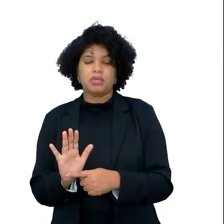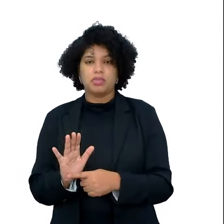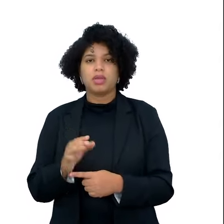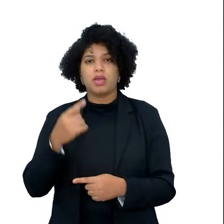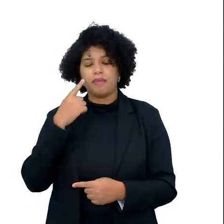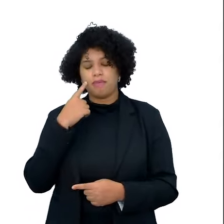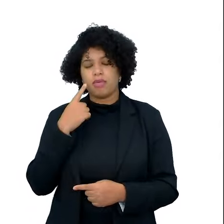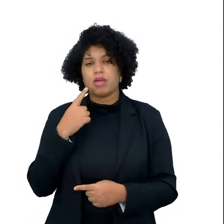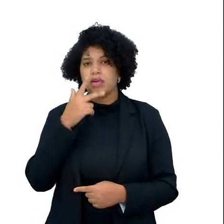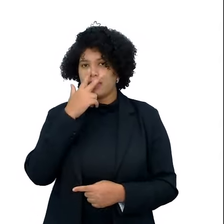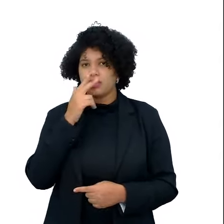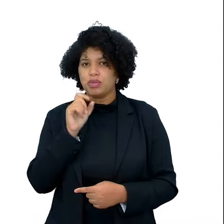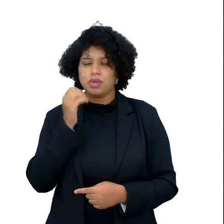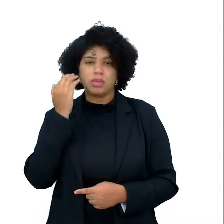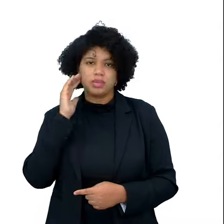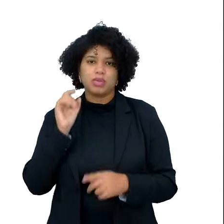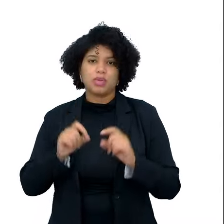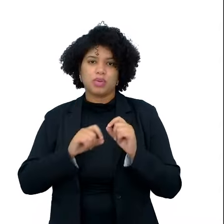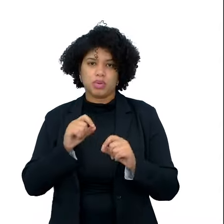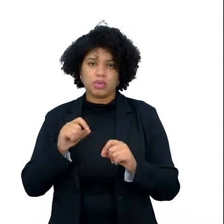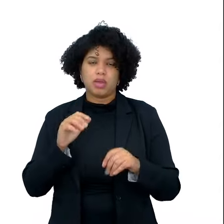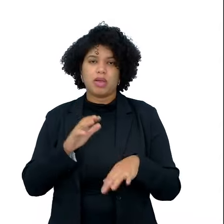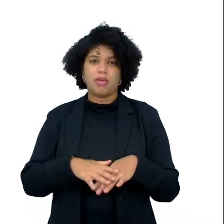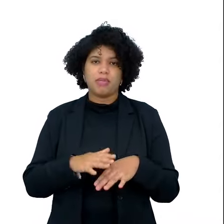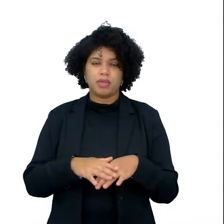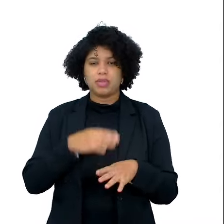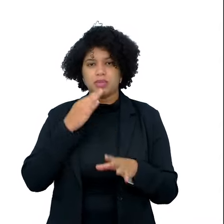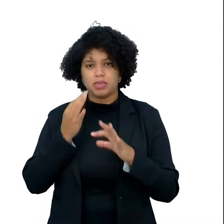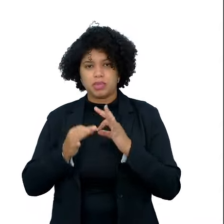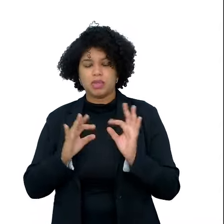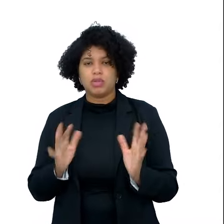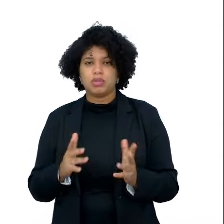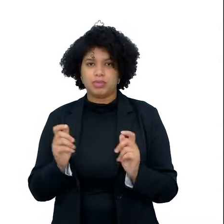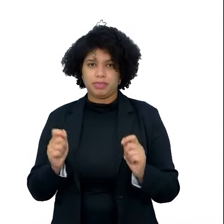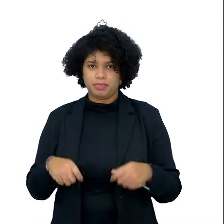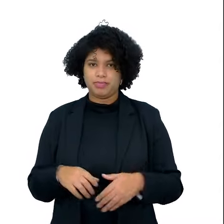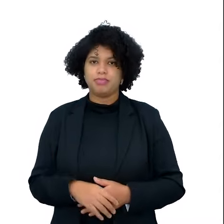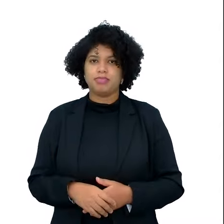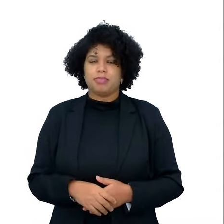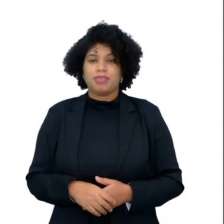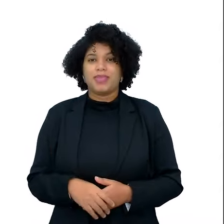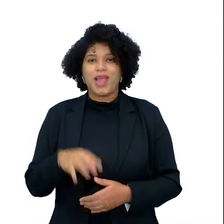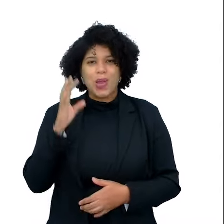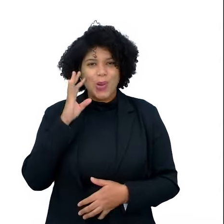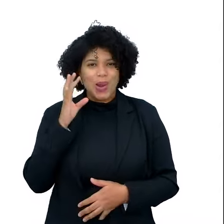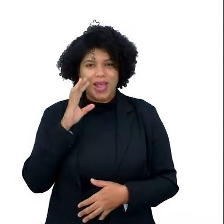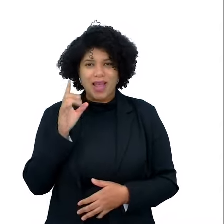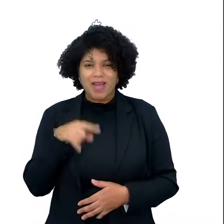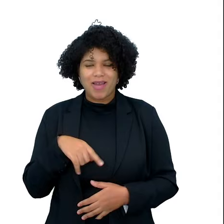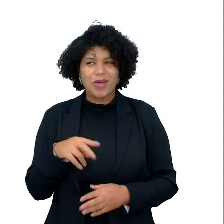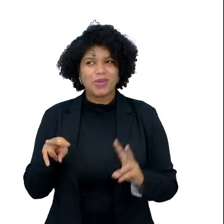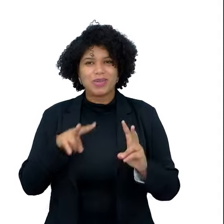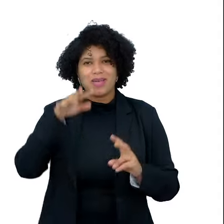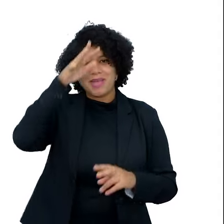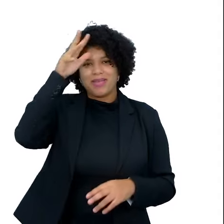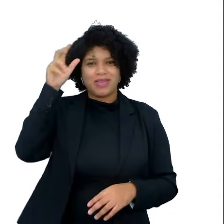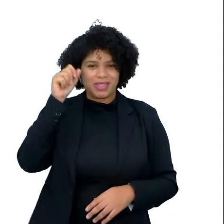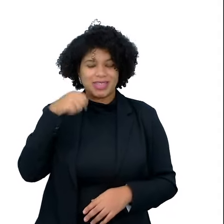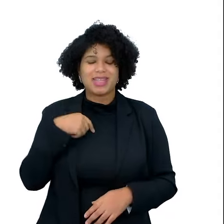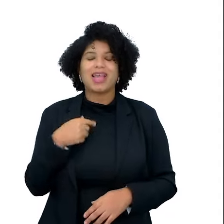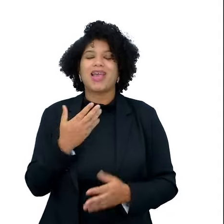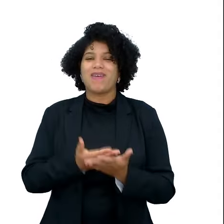vai conversar sobre o que entendeu e eu vou fazendo as minhas colocações. E o que é mais legal de trabalhar com refrigerante, eu tenho até uma